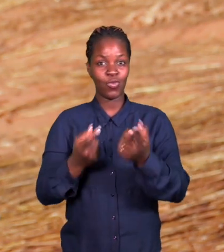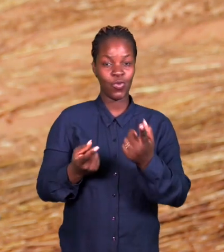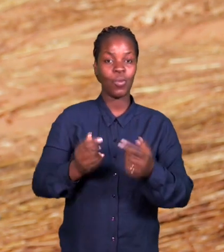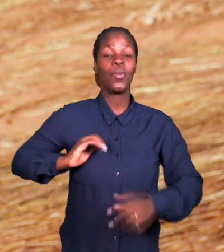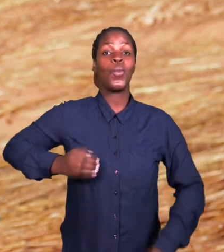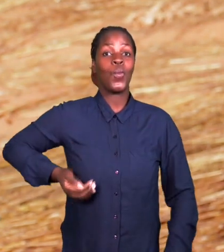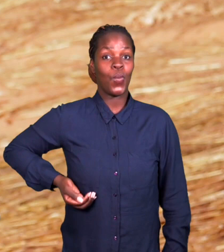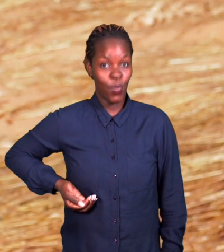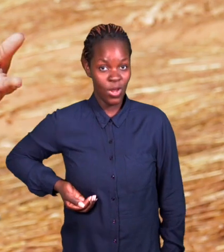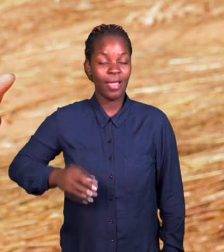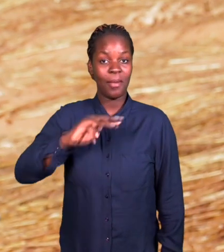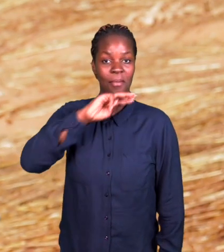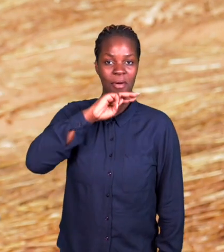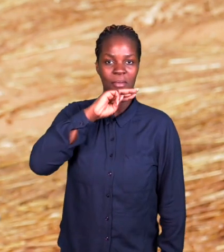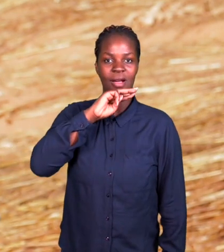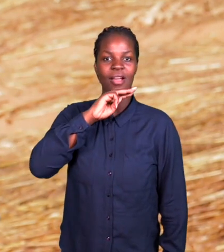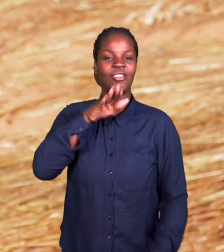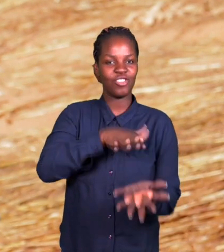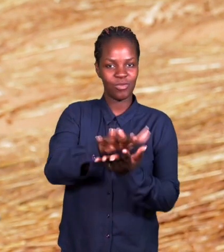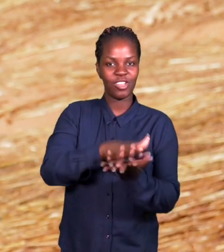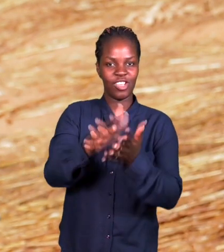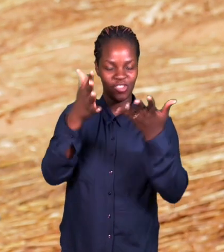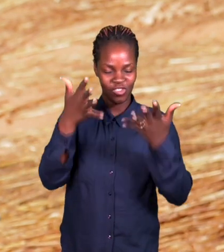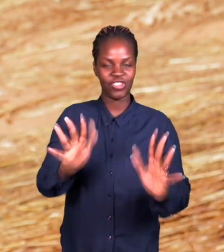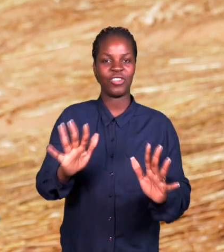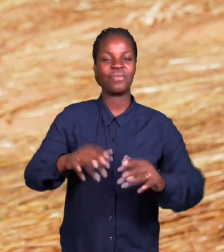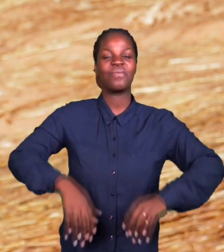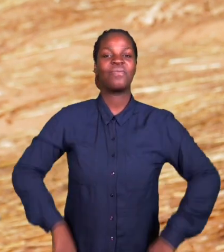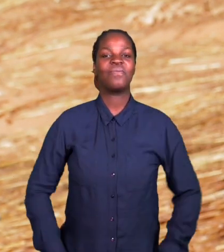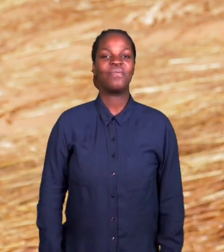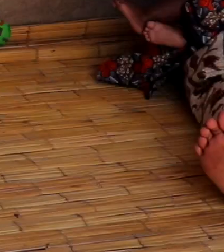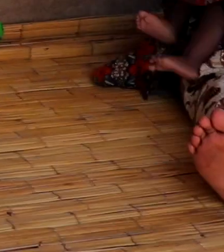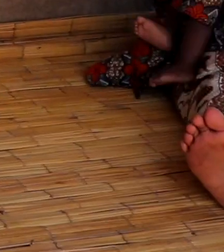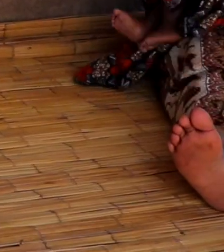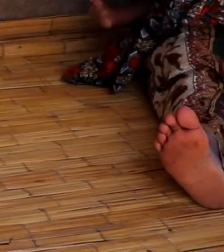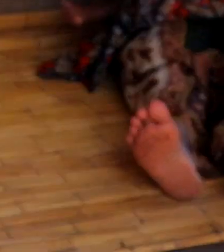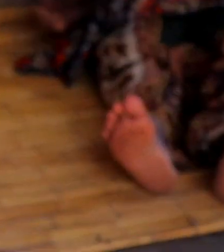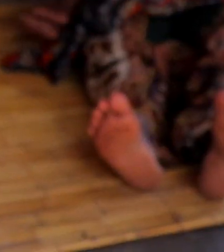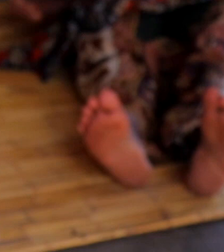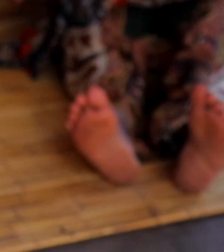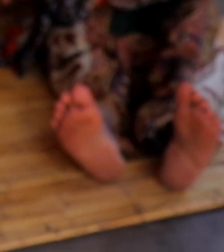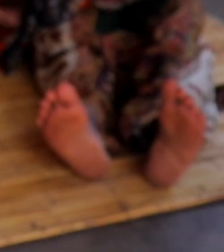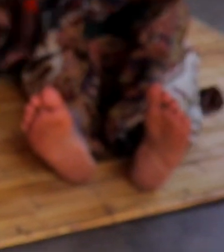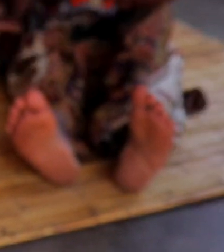algumas mães que beneficiaram dessas orientações. Vamos acompanhar.